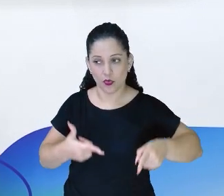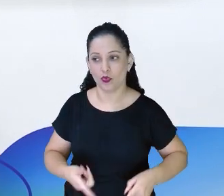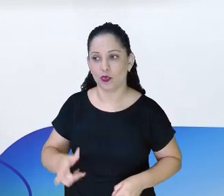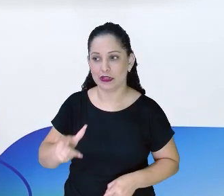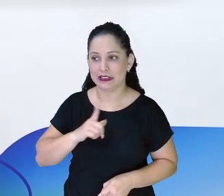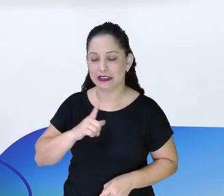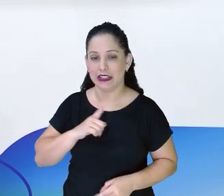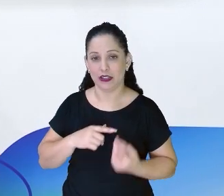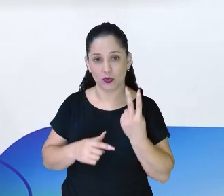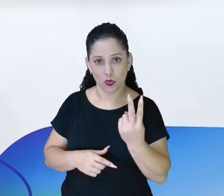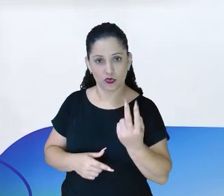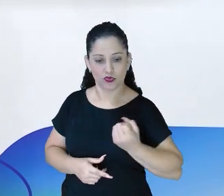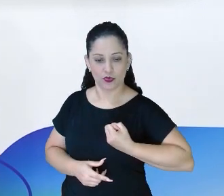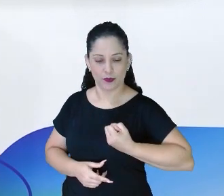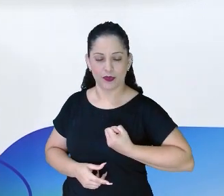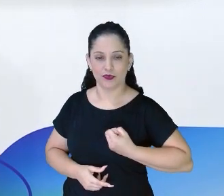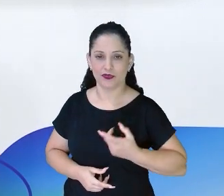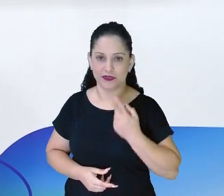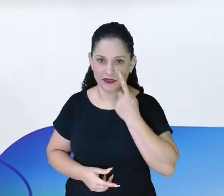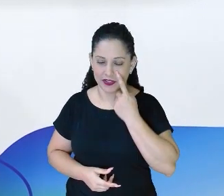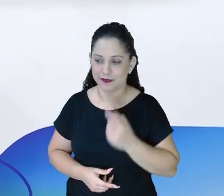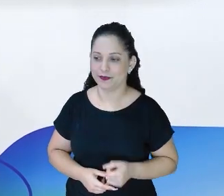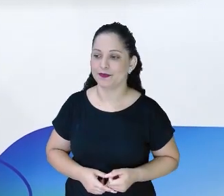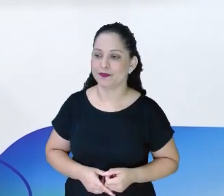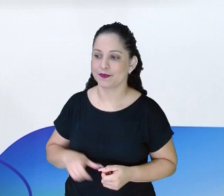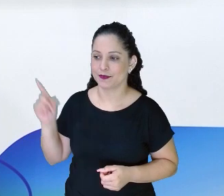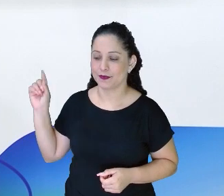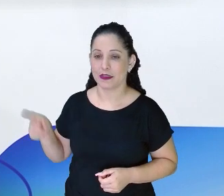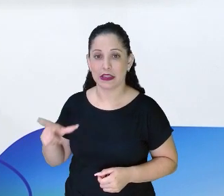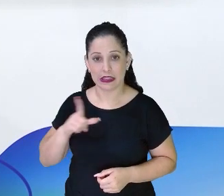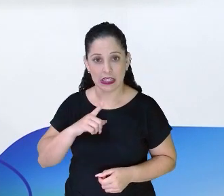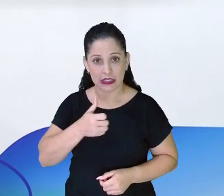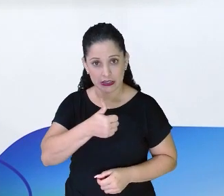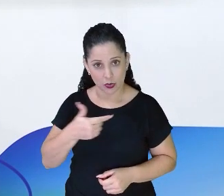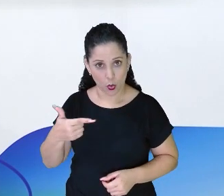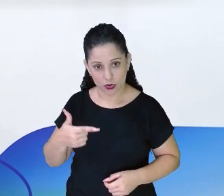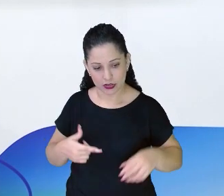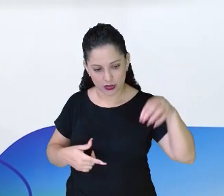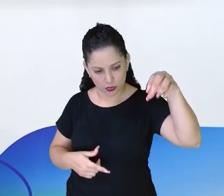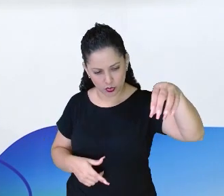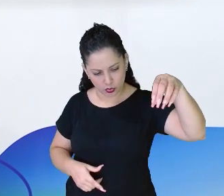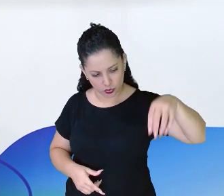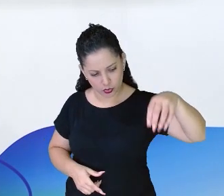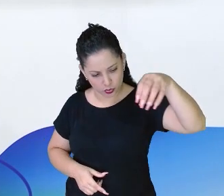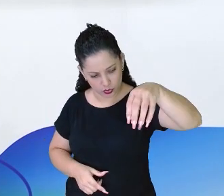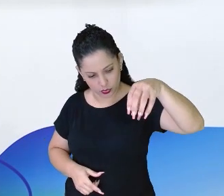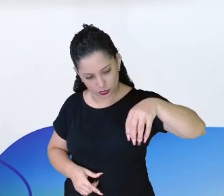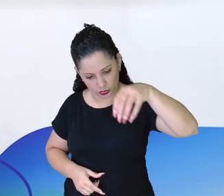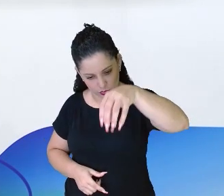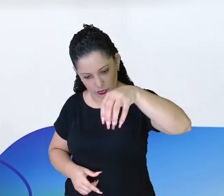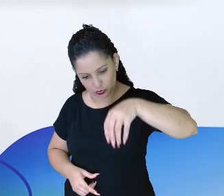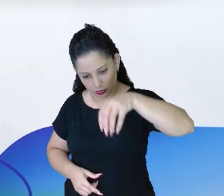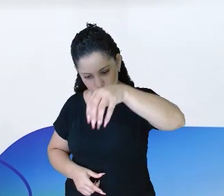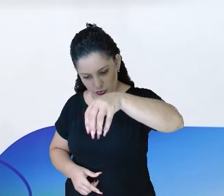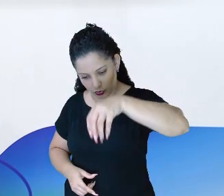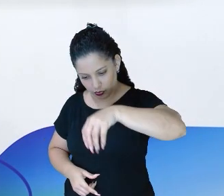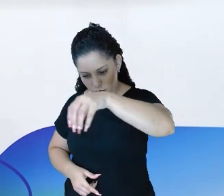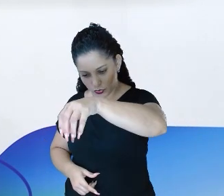2 algarismos. Ó, 12 casas. Aqui eu tenho 48 sementes.